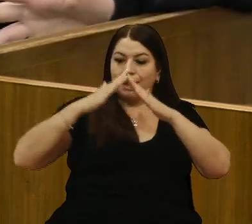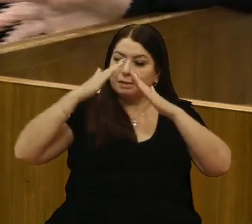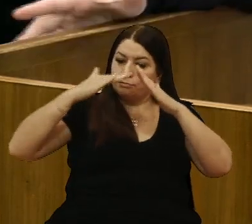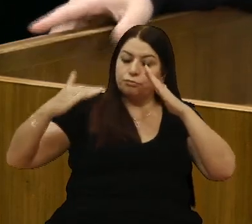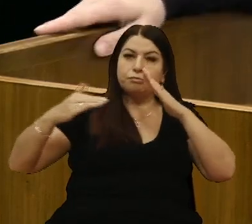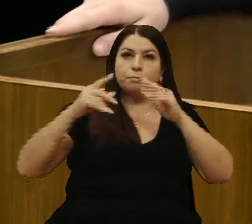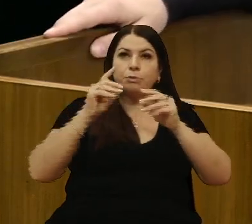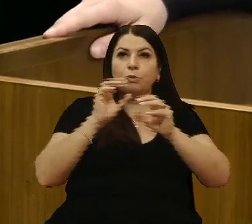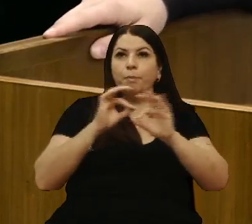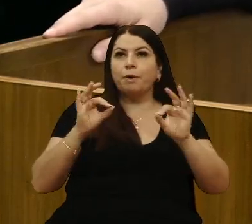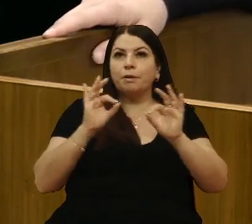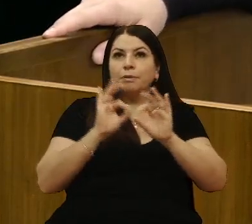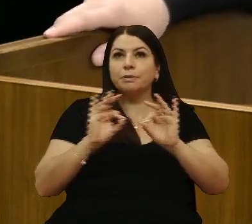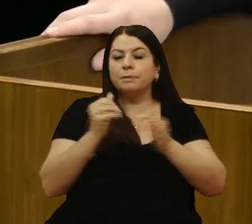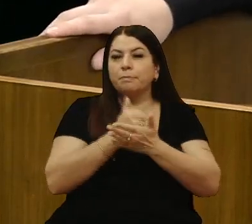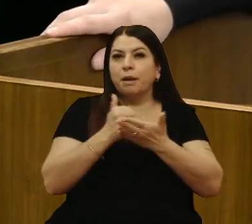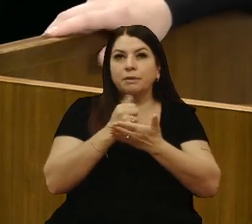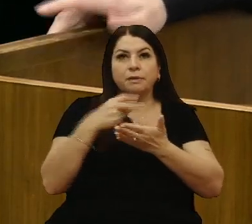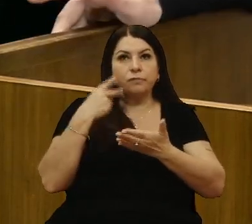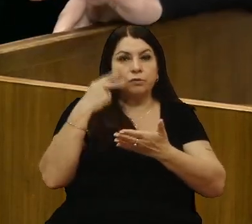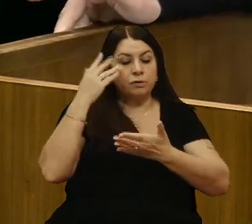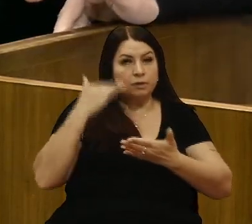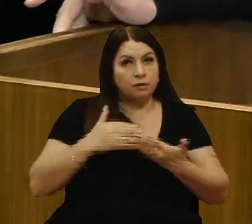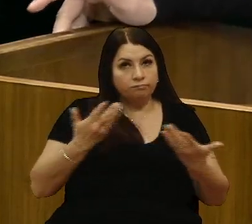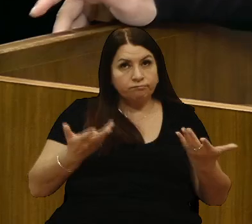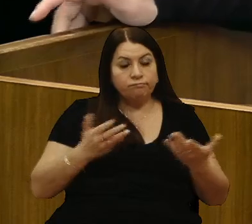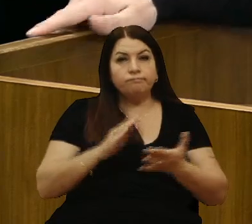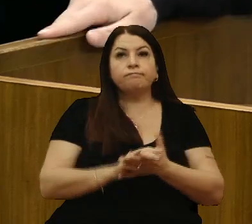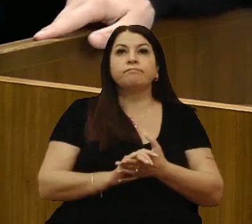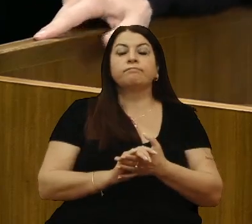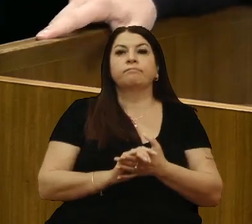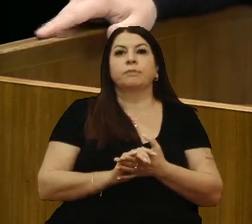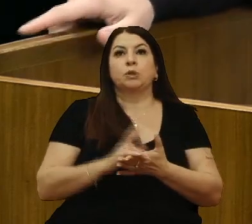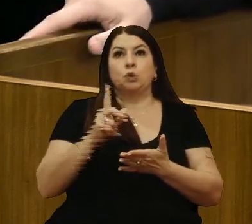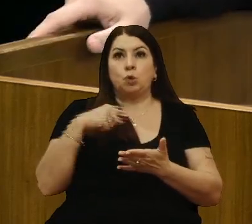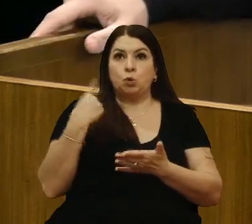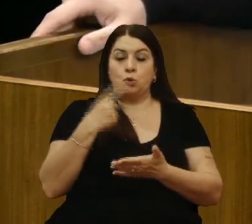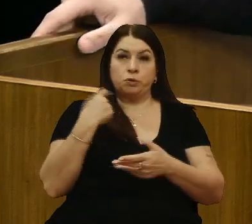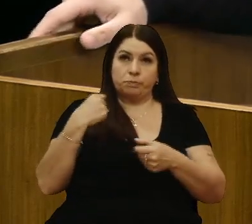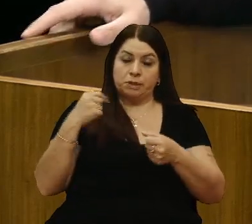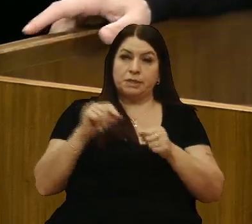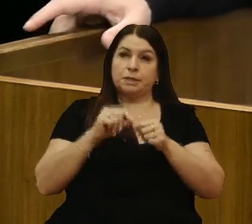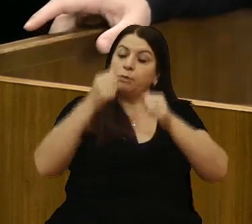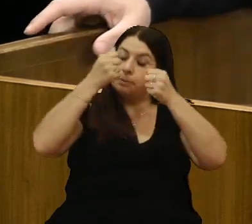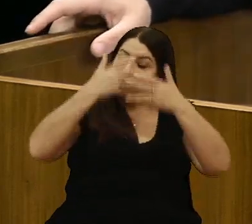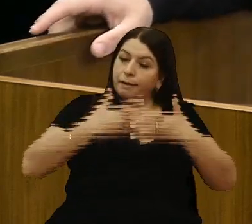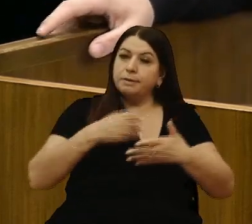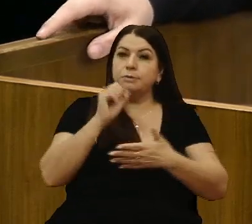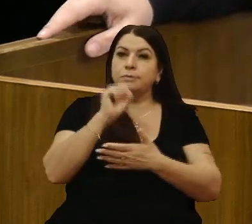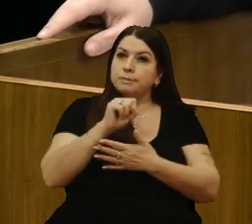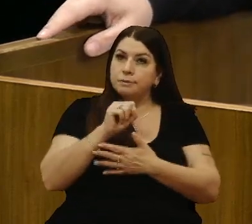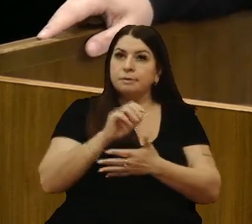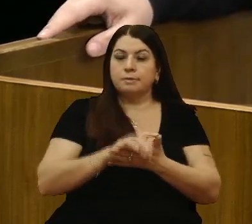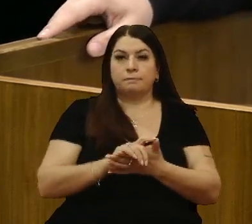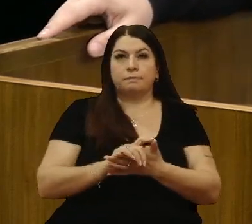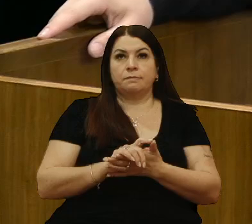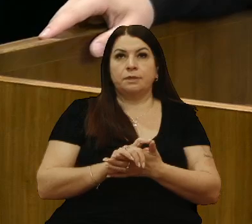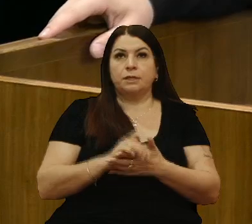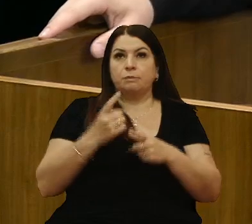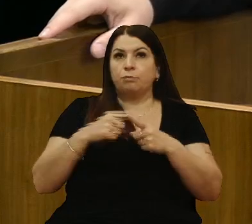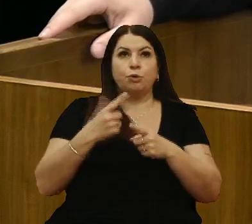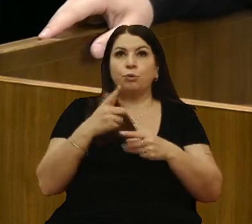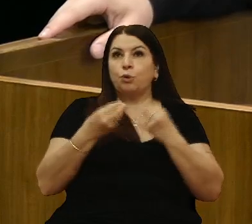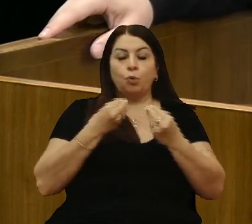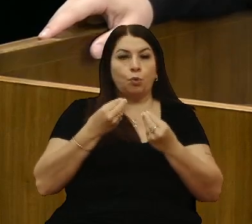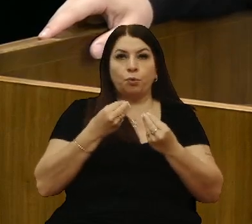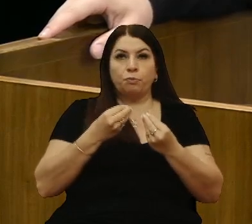básicas, vereadora Daiane. Então, nós precisamos de explicações, sim, porque não dá